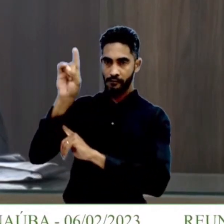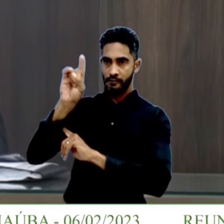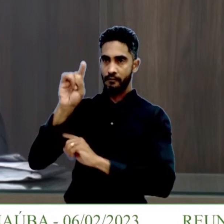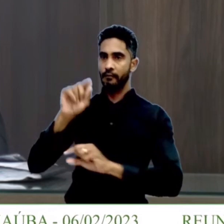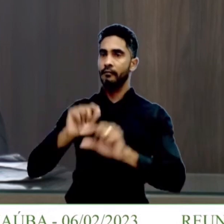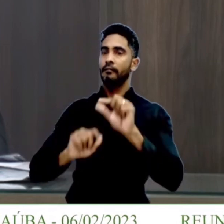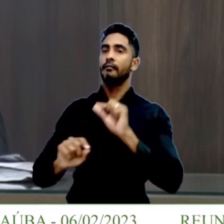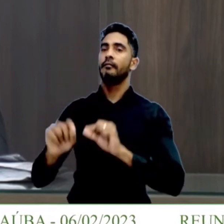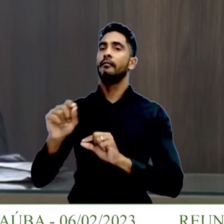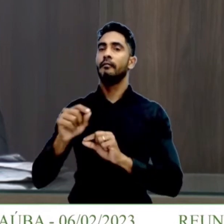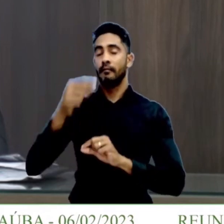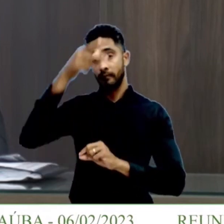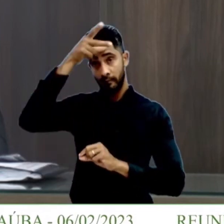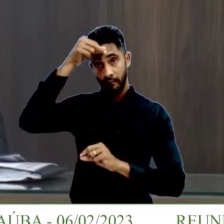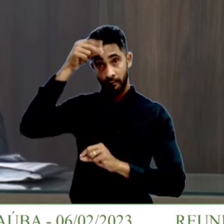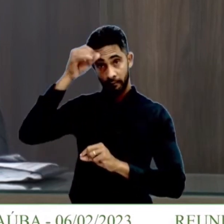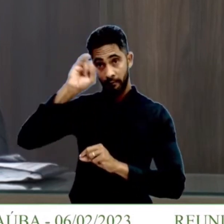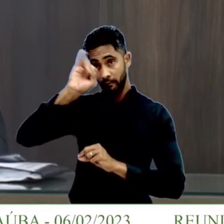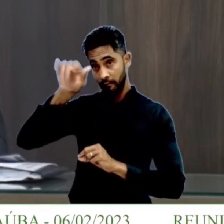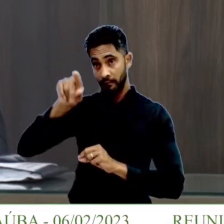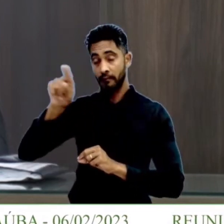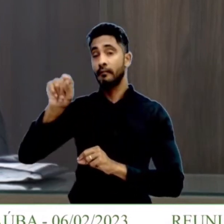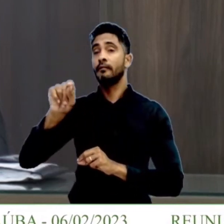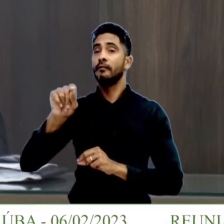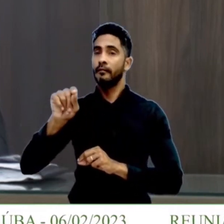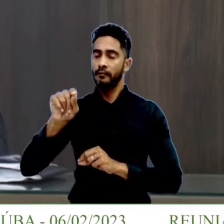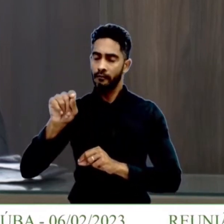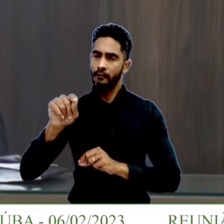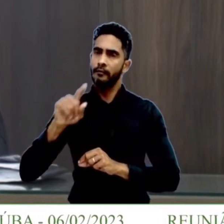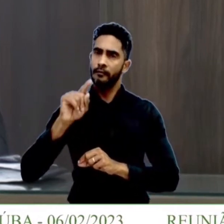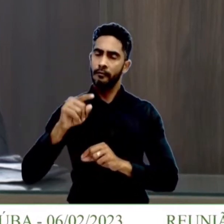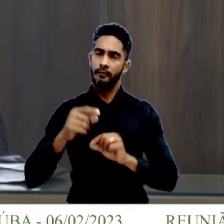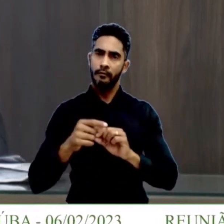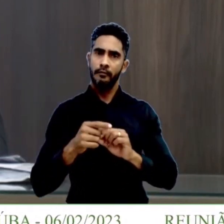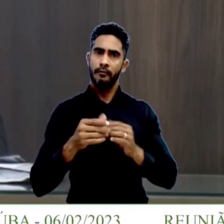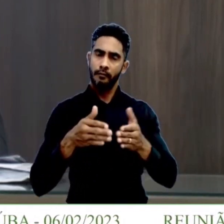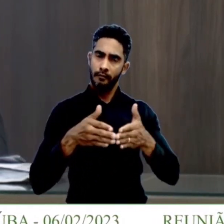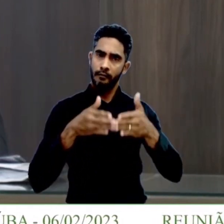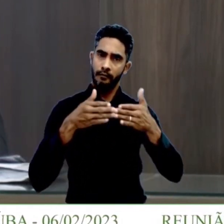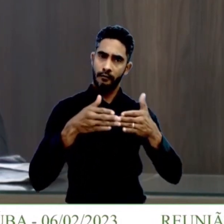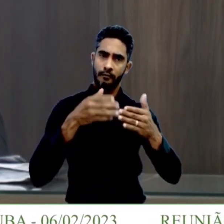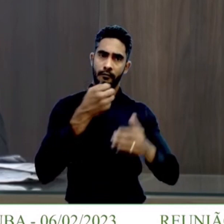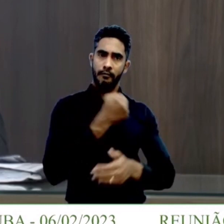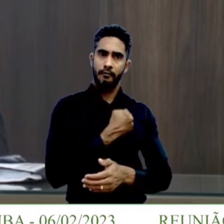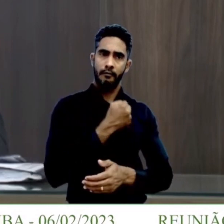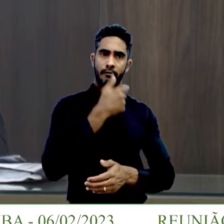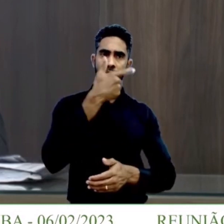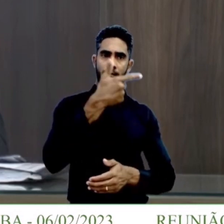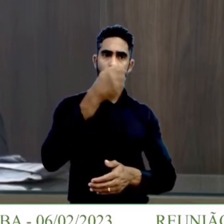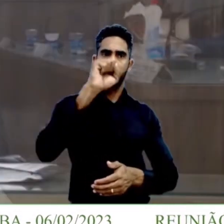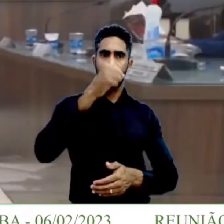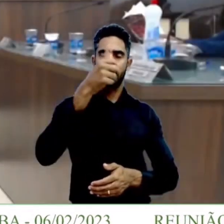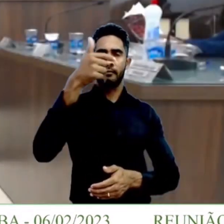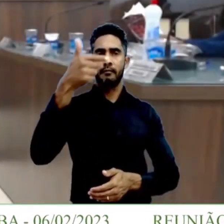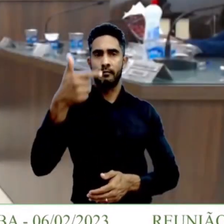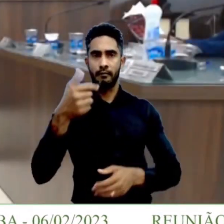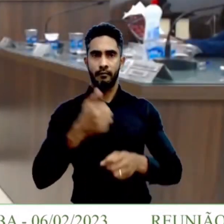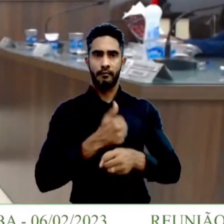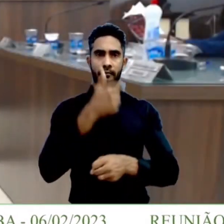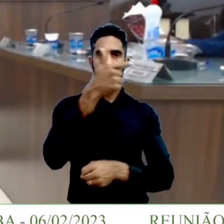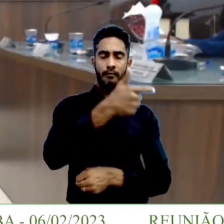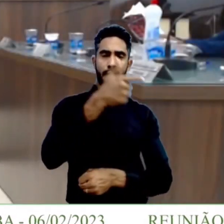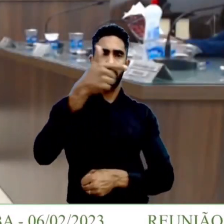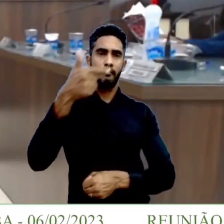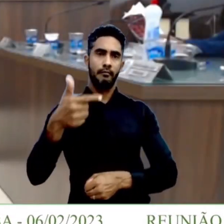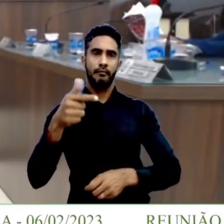Mendes Santos, prefeito de Janaúba, em reforço à indicação de necessidade de número 282 de